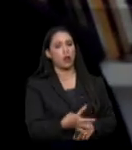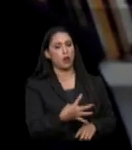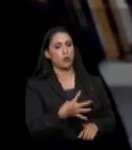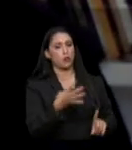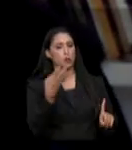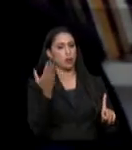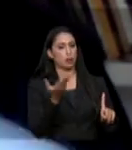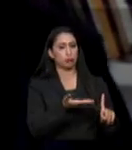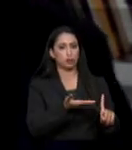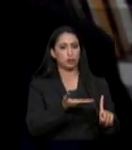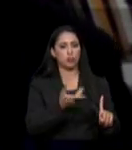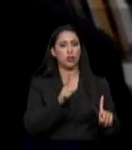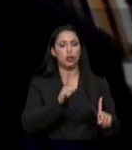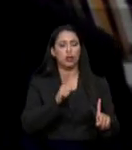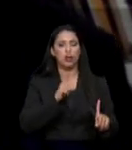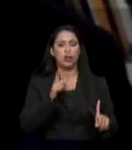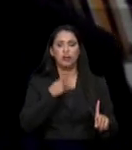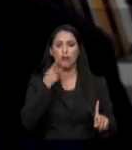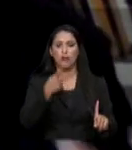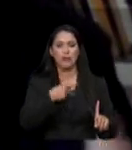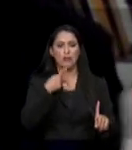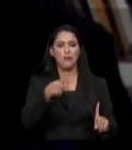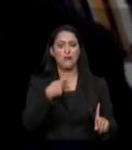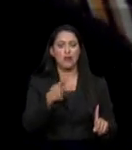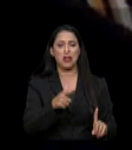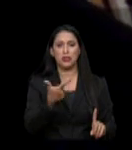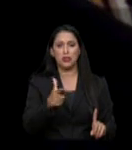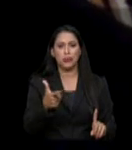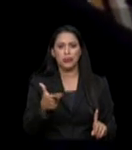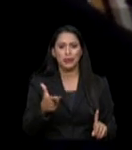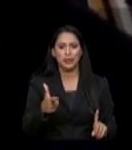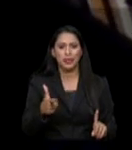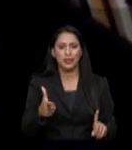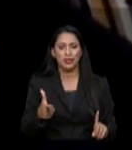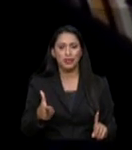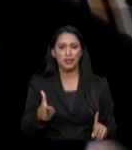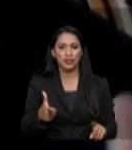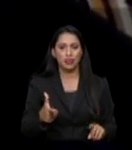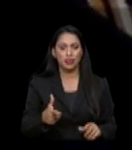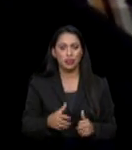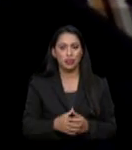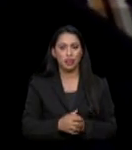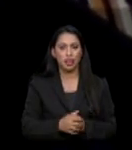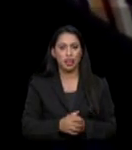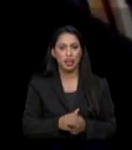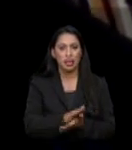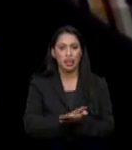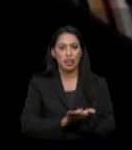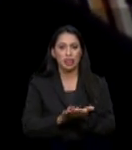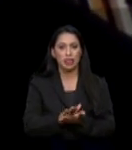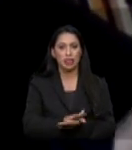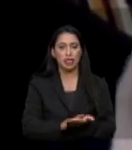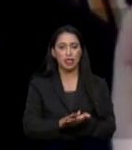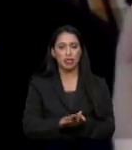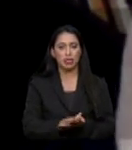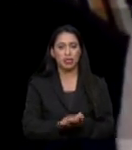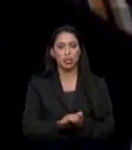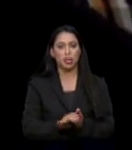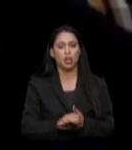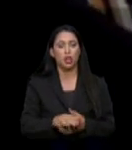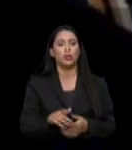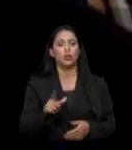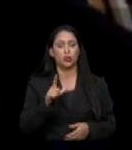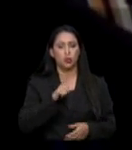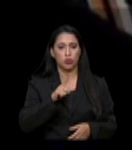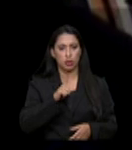sem que haja nenhuma conotação e defesa do mandato da